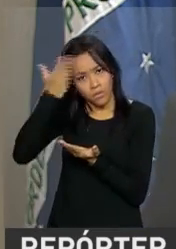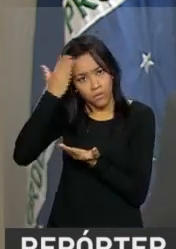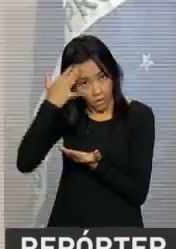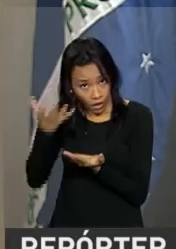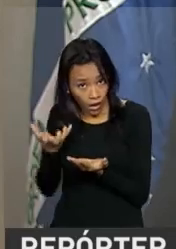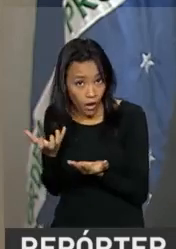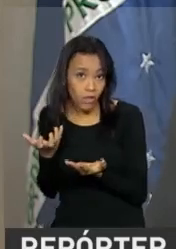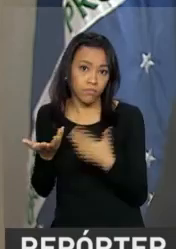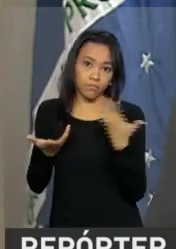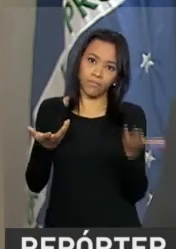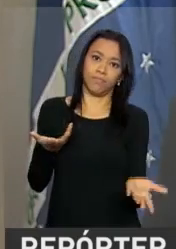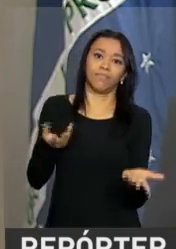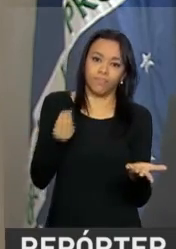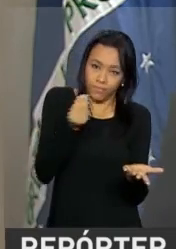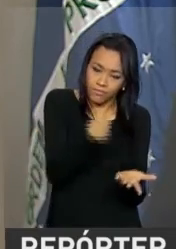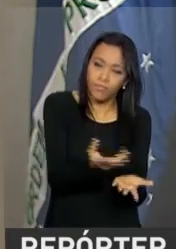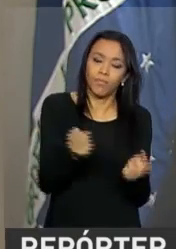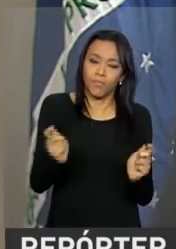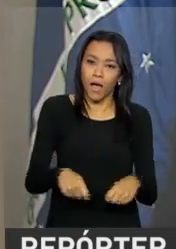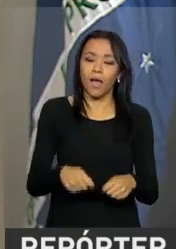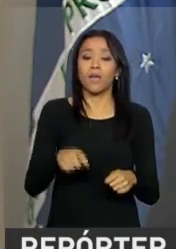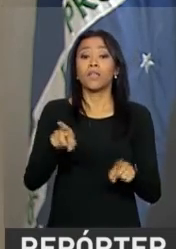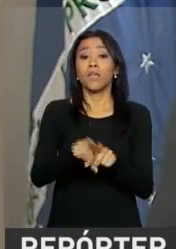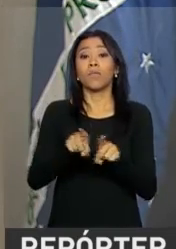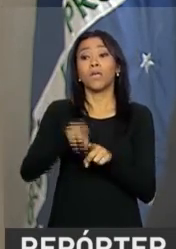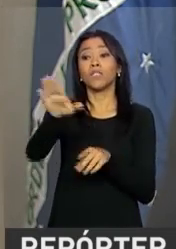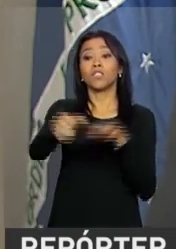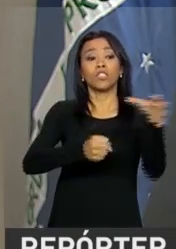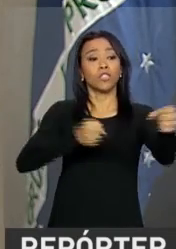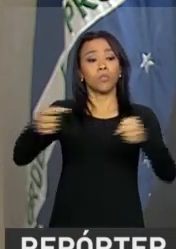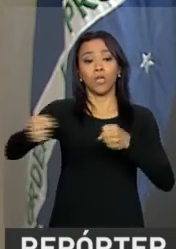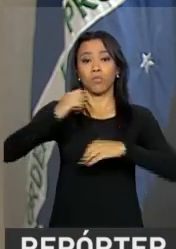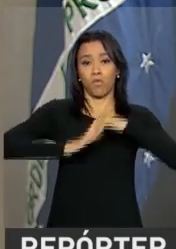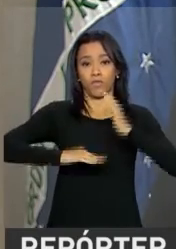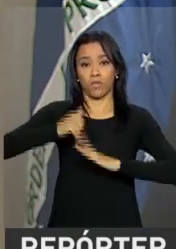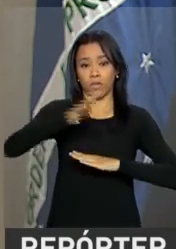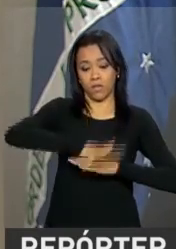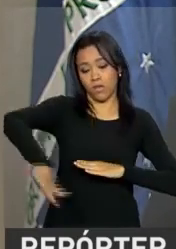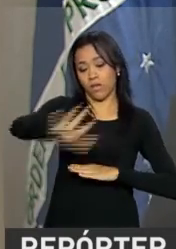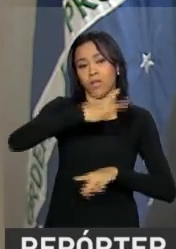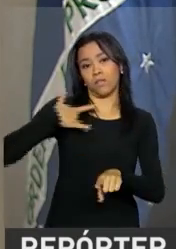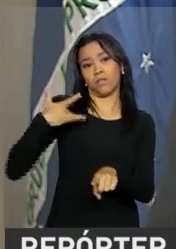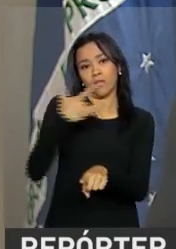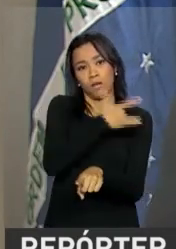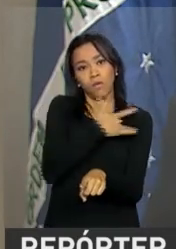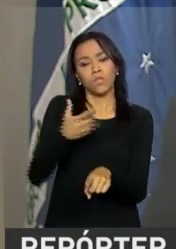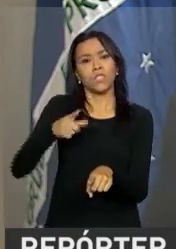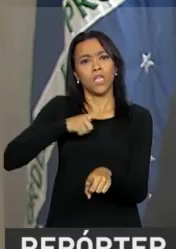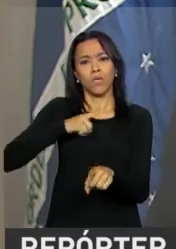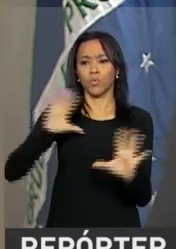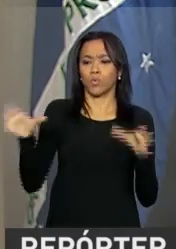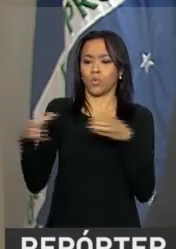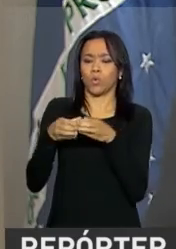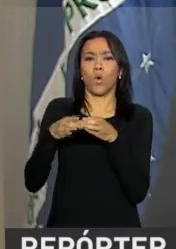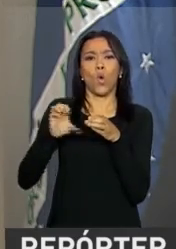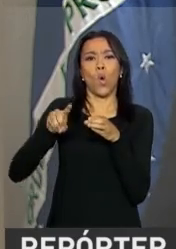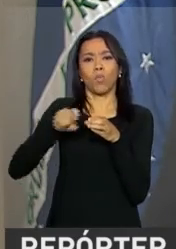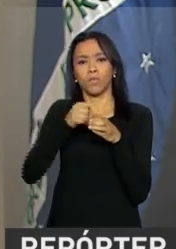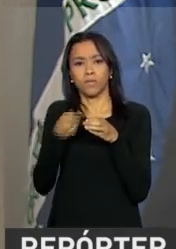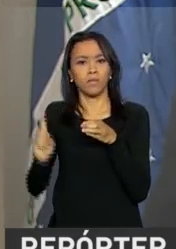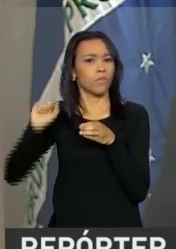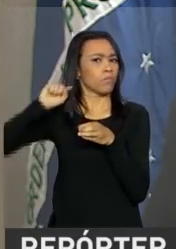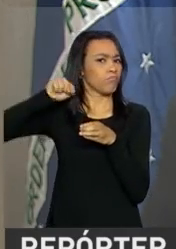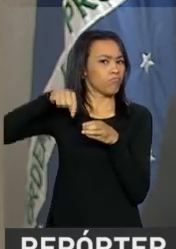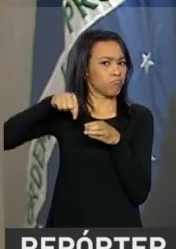doação nós também estamos enfocando o profissional de saúde para que ele também nós temos as comissões dentro de cada hospital por